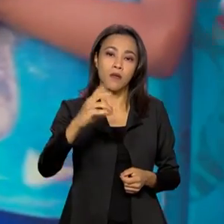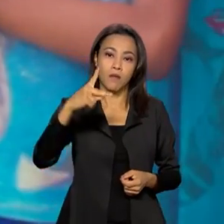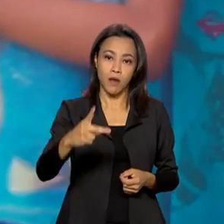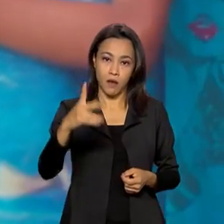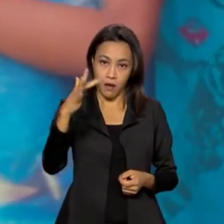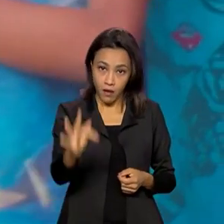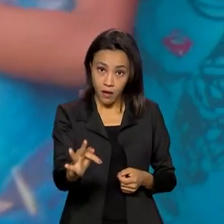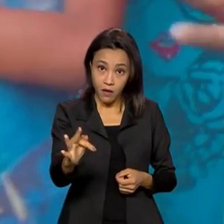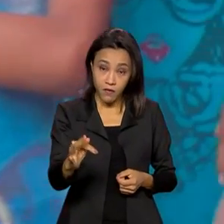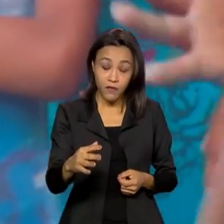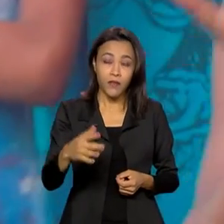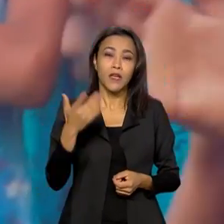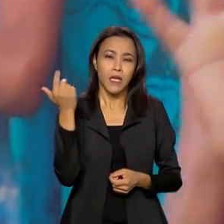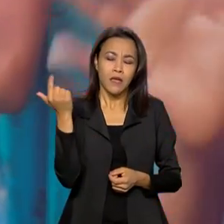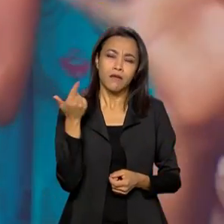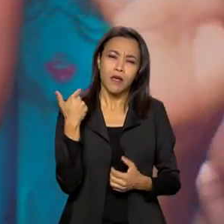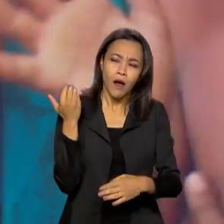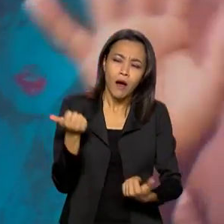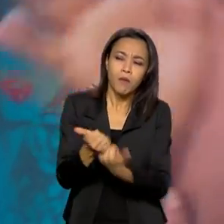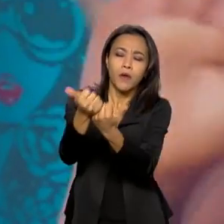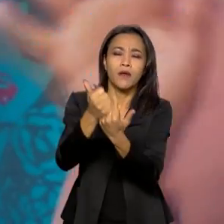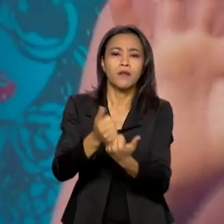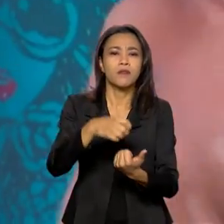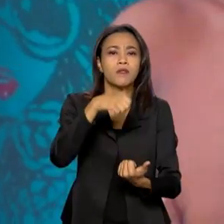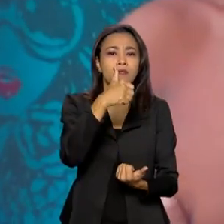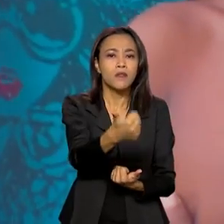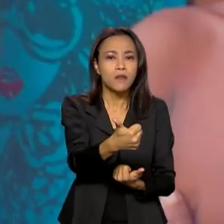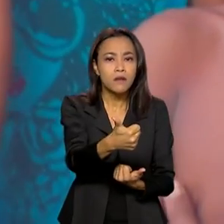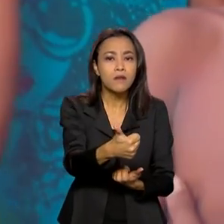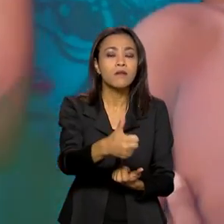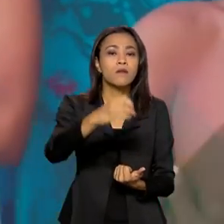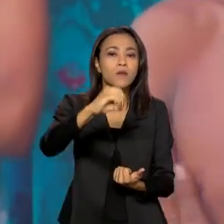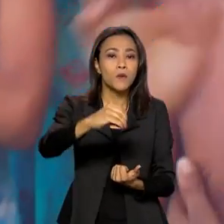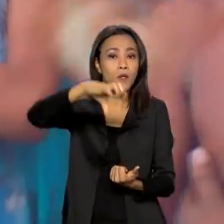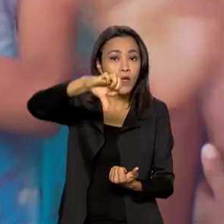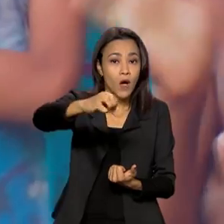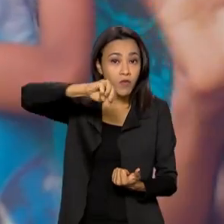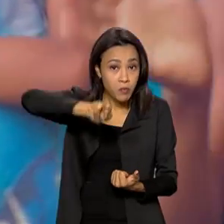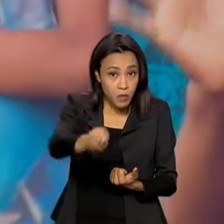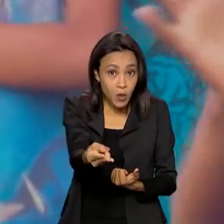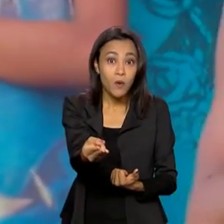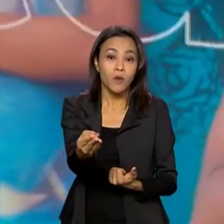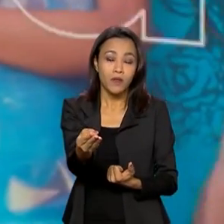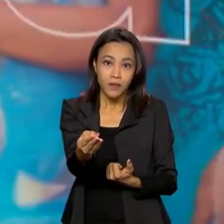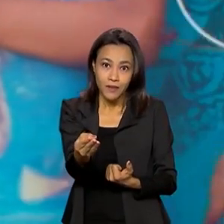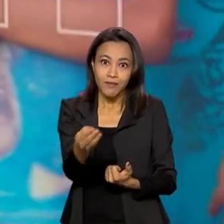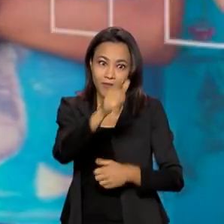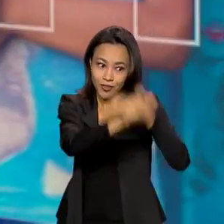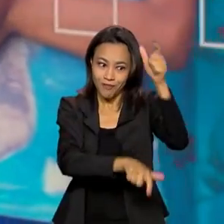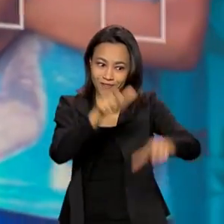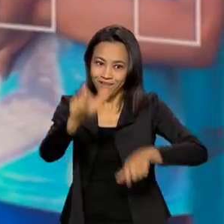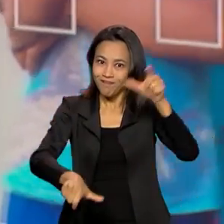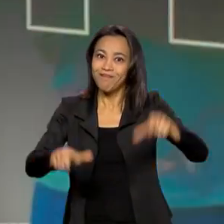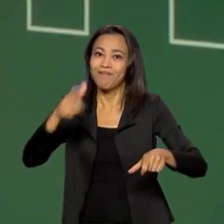109 milhões de brasileiros né um número realmente gigantesco né expressivo e com a taxa de eficácia como eu